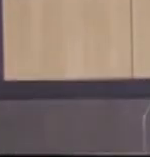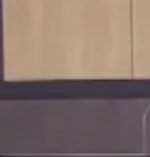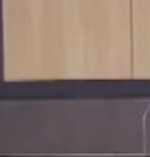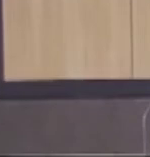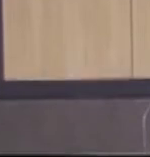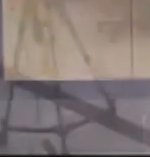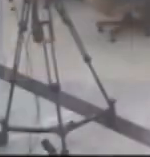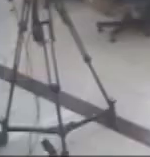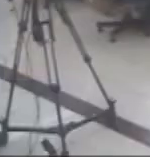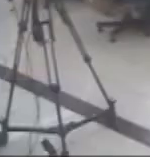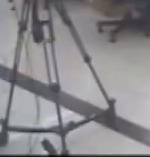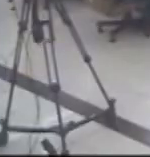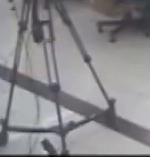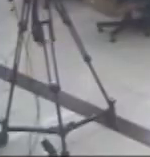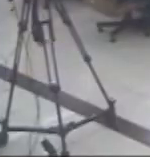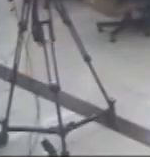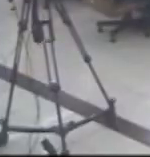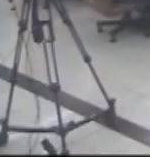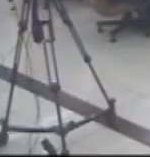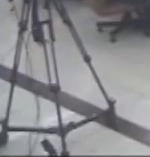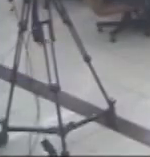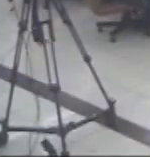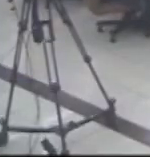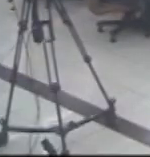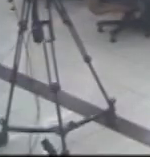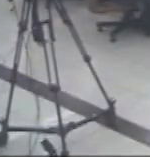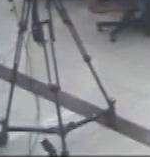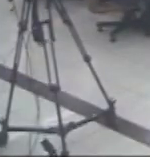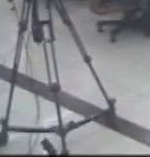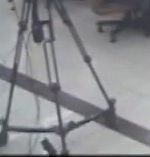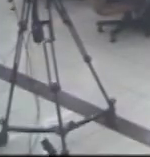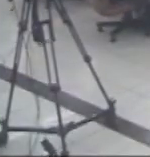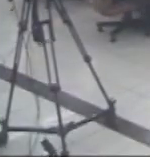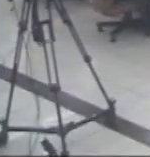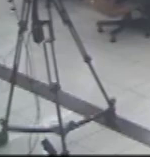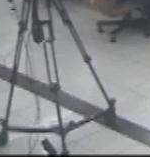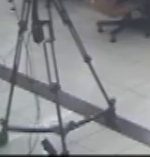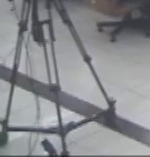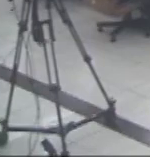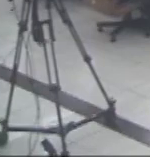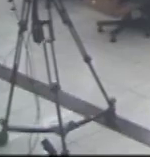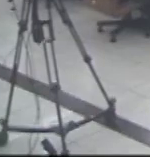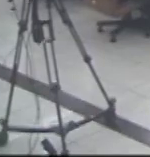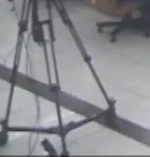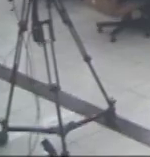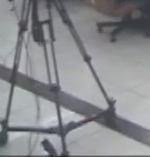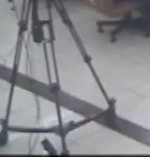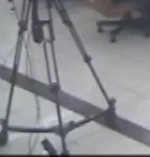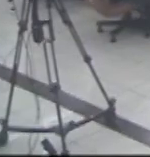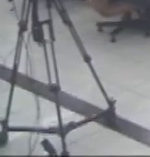Convidamos agora o vereador Edgar Sasaki para entregar o diploma ao senhor Jean José de Almeida Araújo.